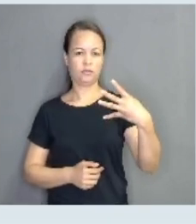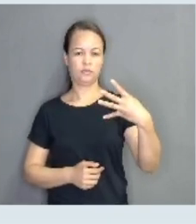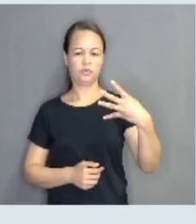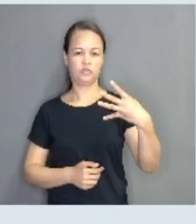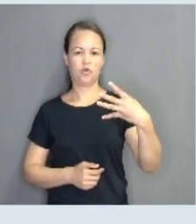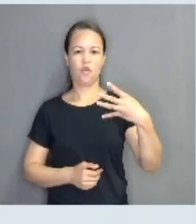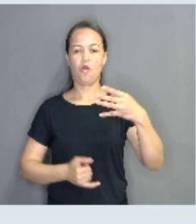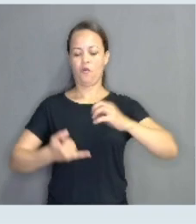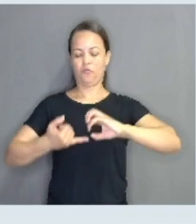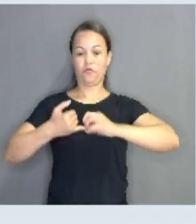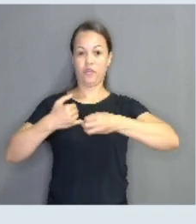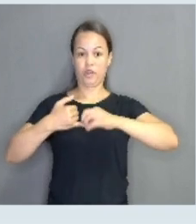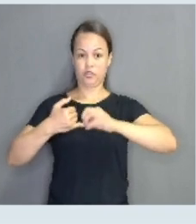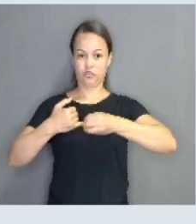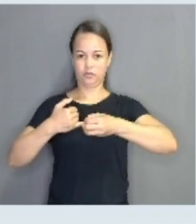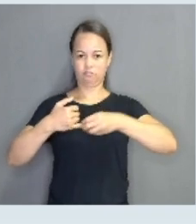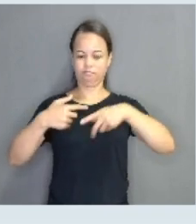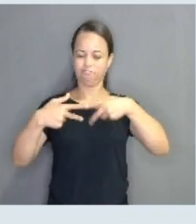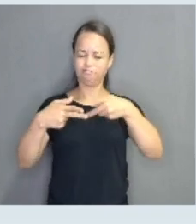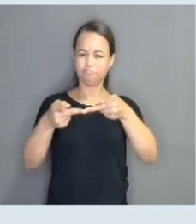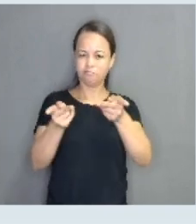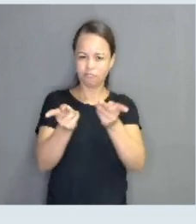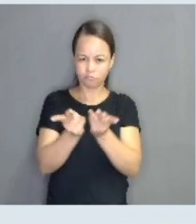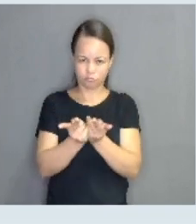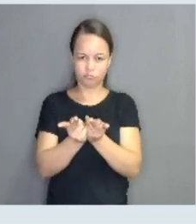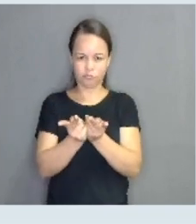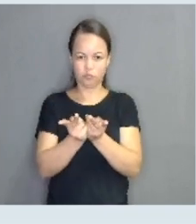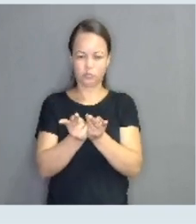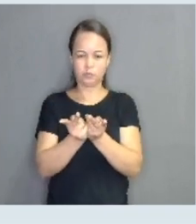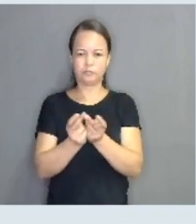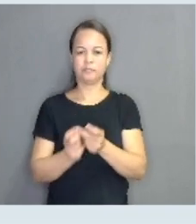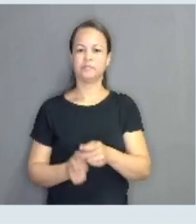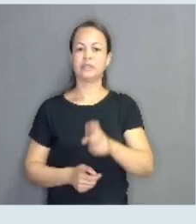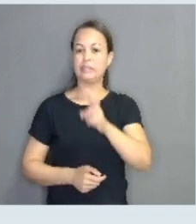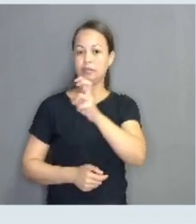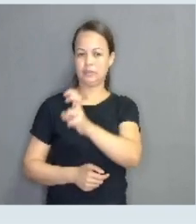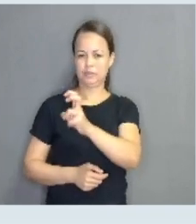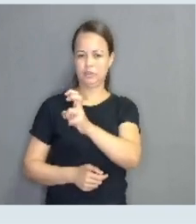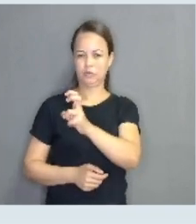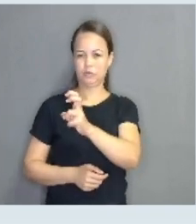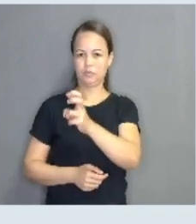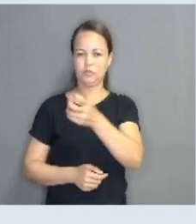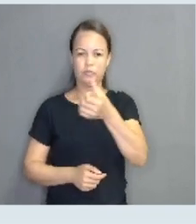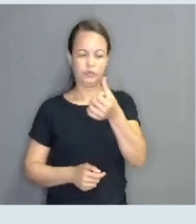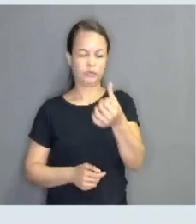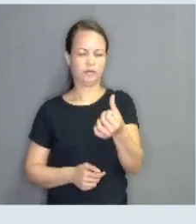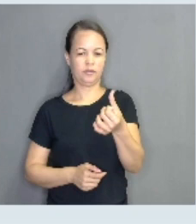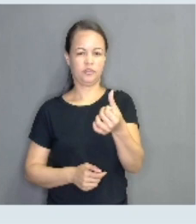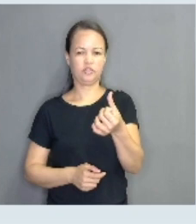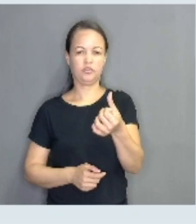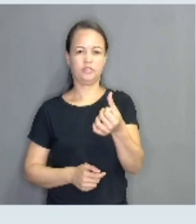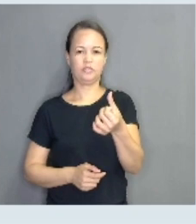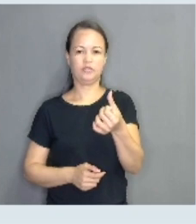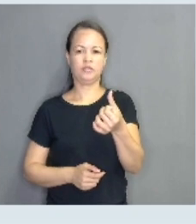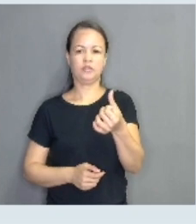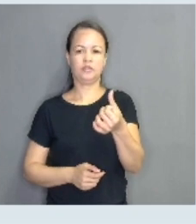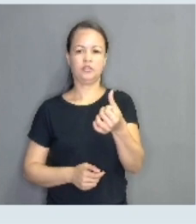4, feijão no prato. 5,